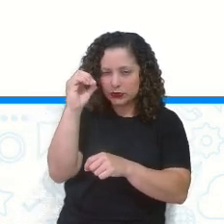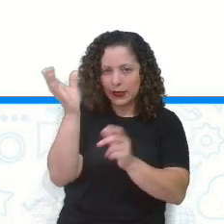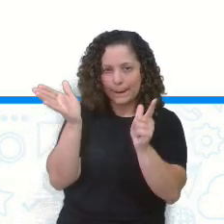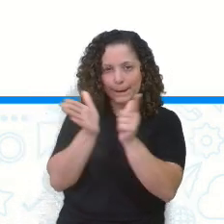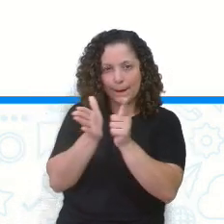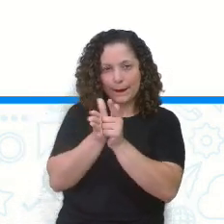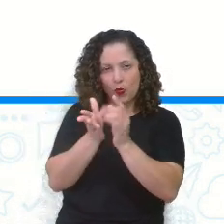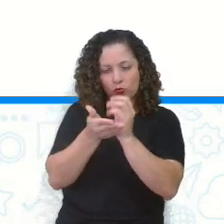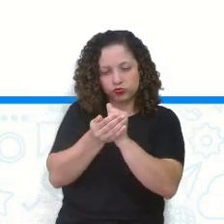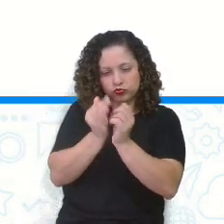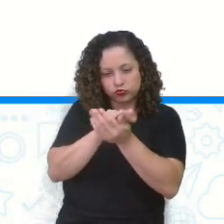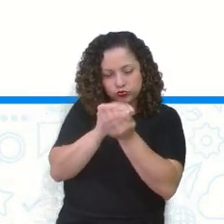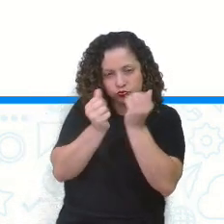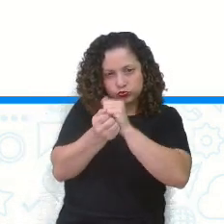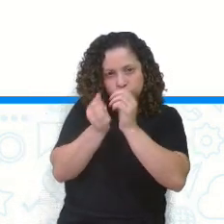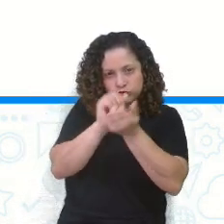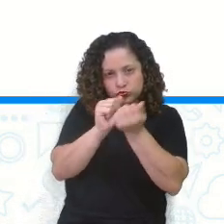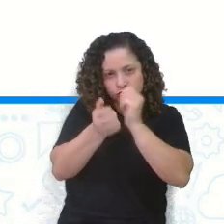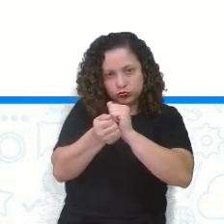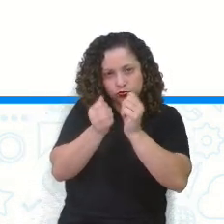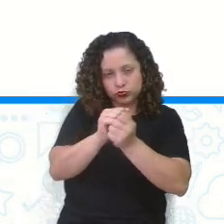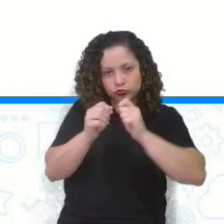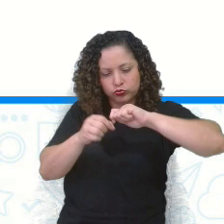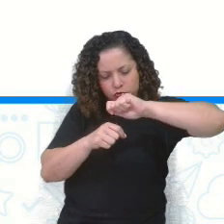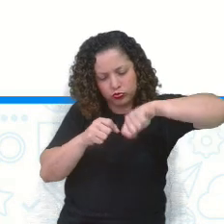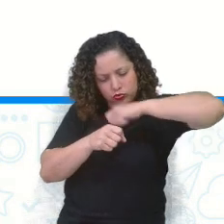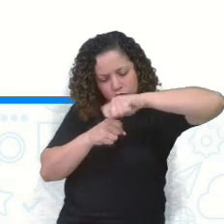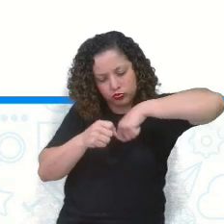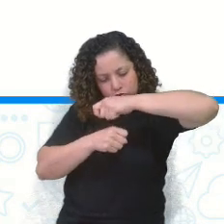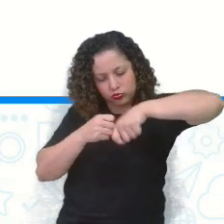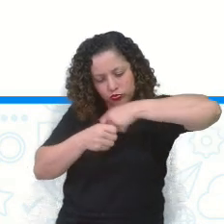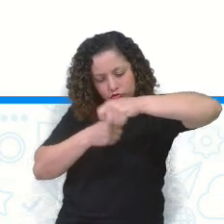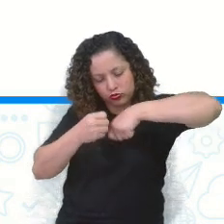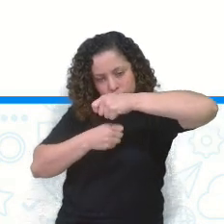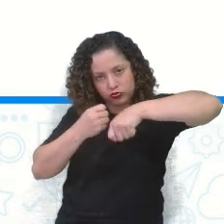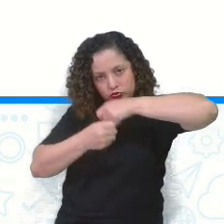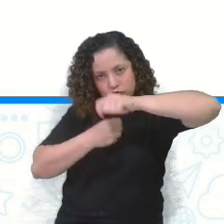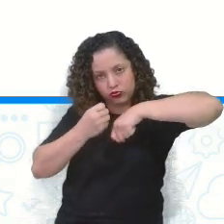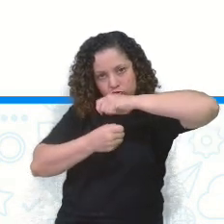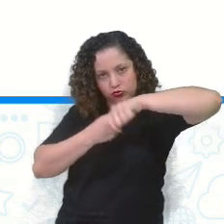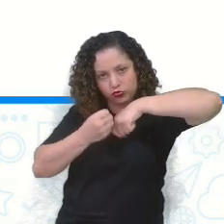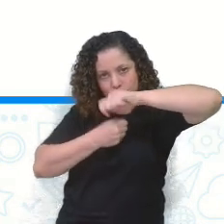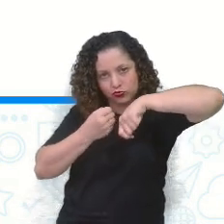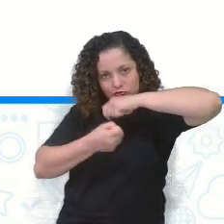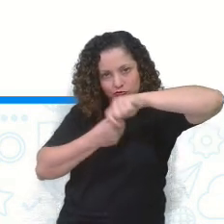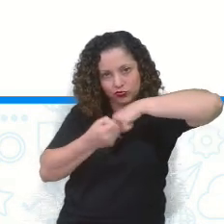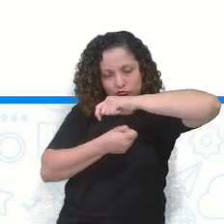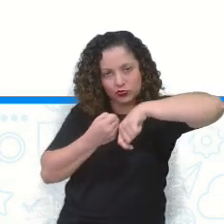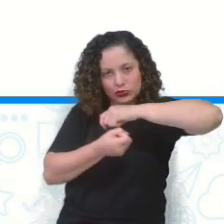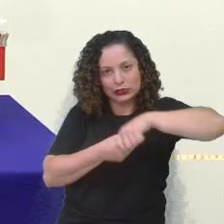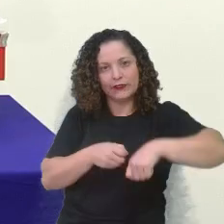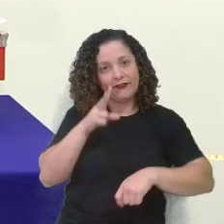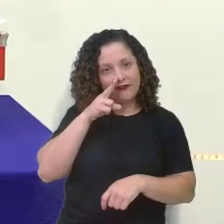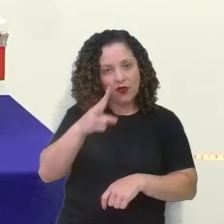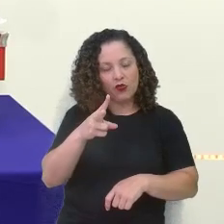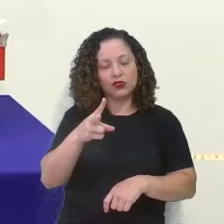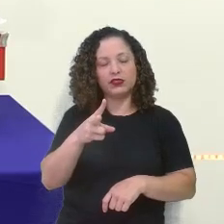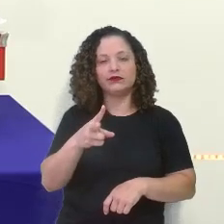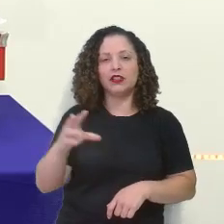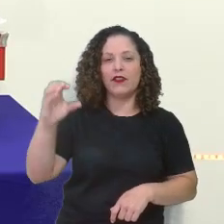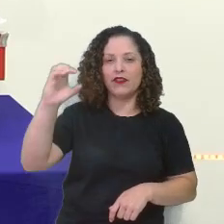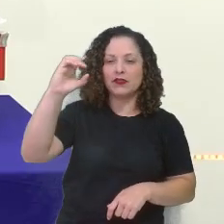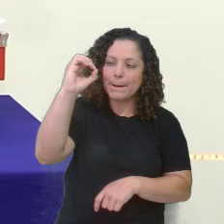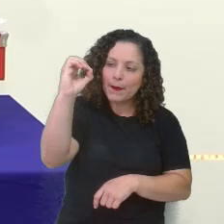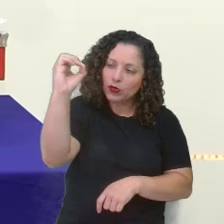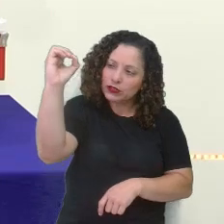Você vai machucar o papel todinho, vai passar fita durex nele para ele ficar bem resistente e vai formar